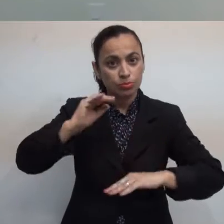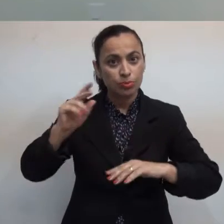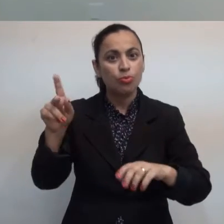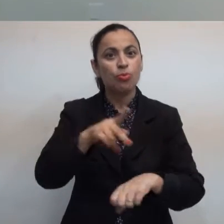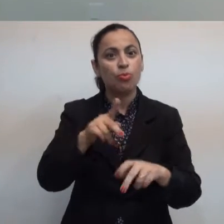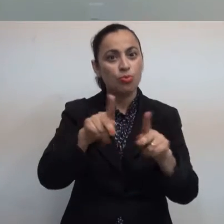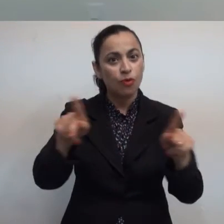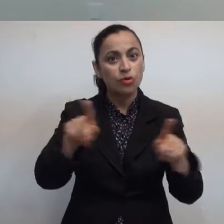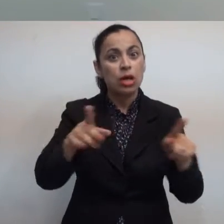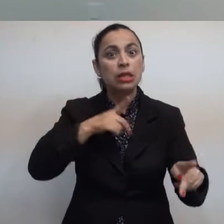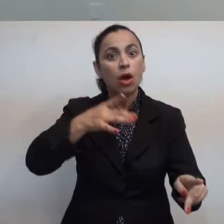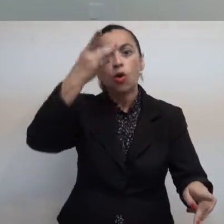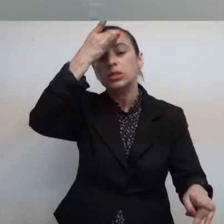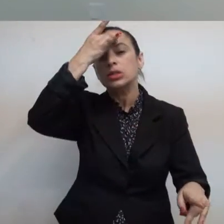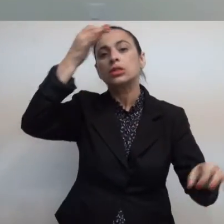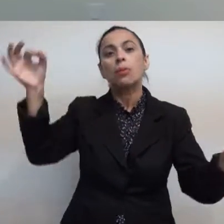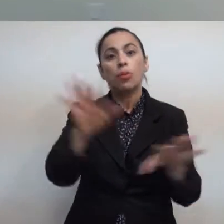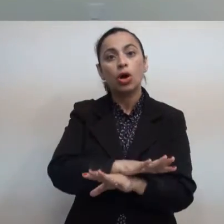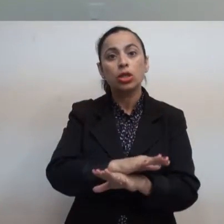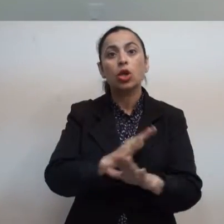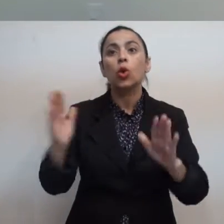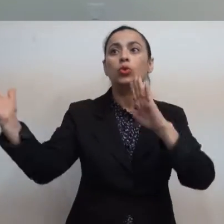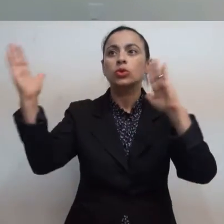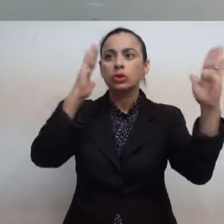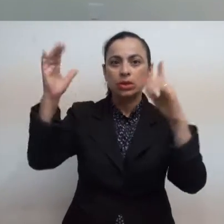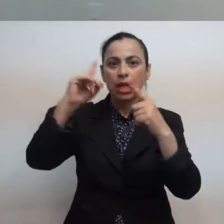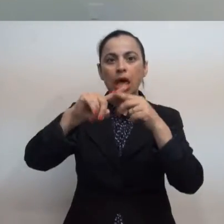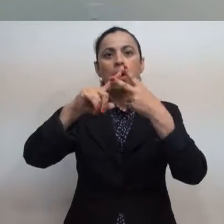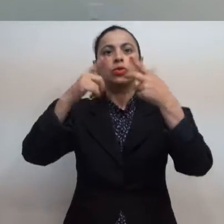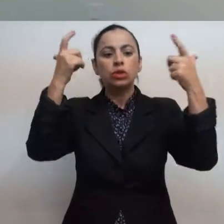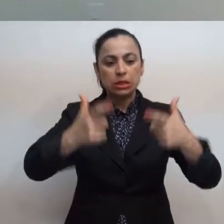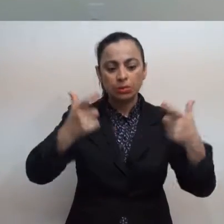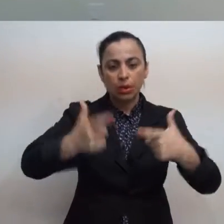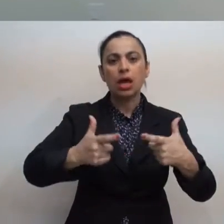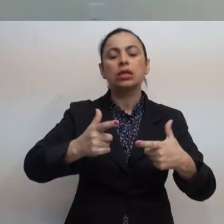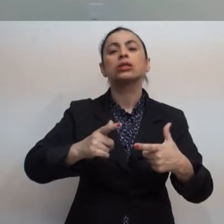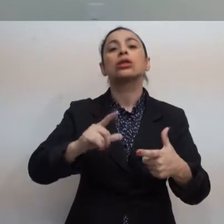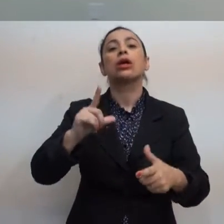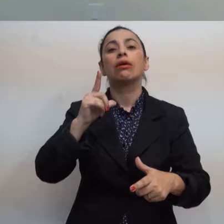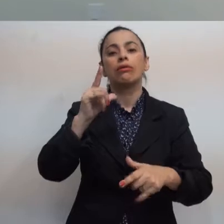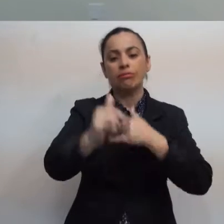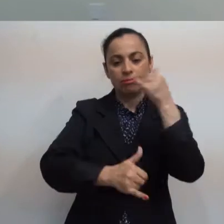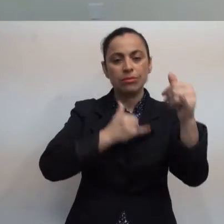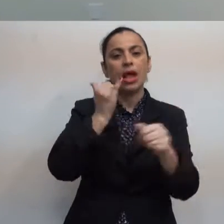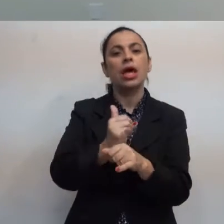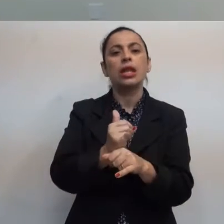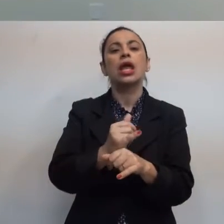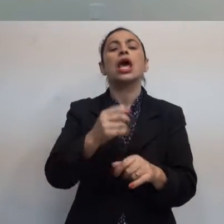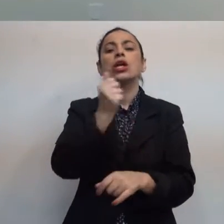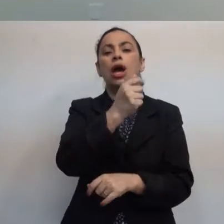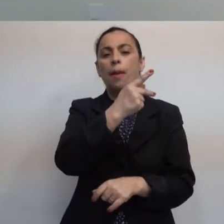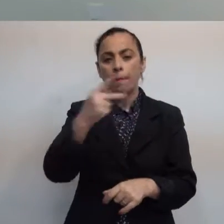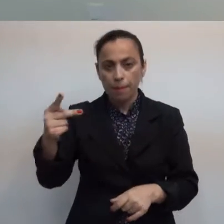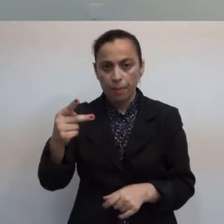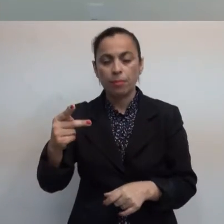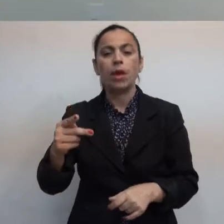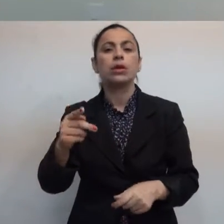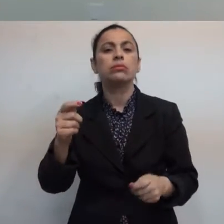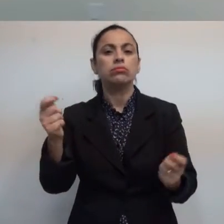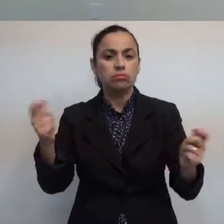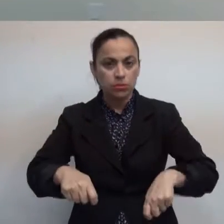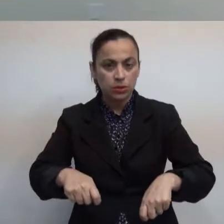enquanto docentes, estarmos conscientes que os tempos e os espaços que a internet e que